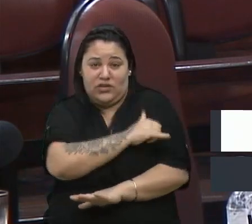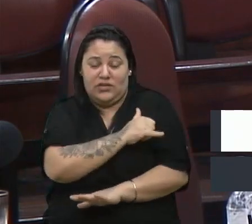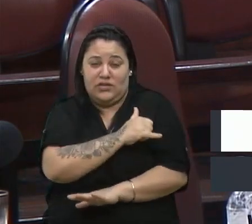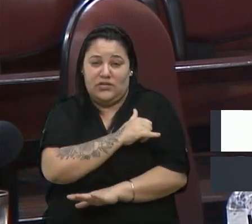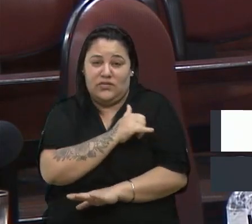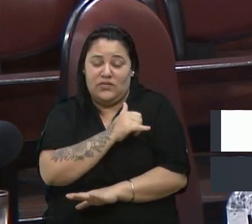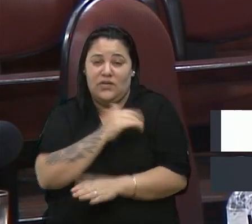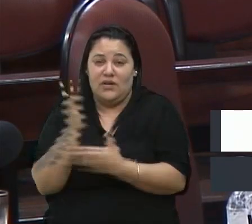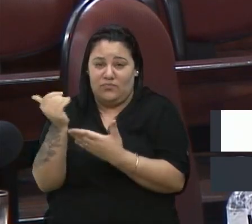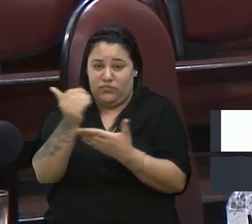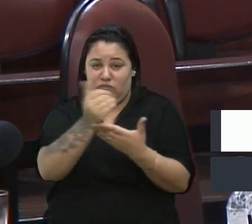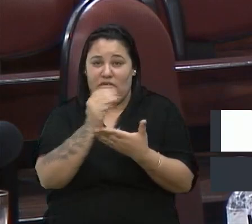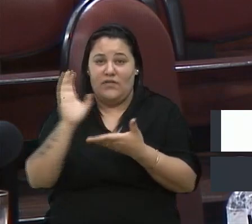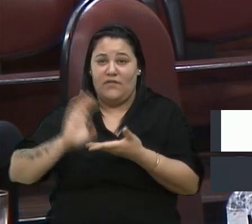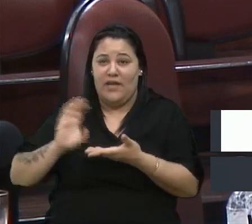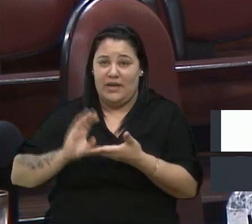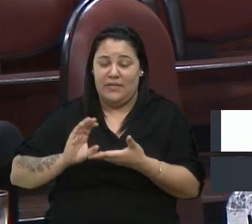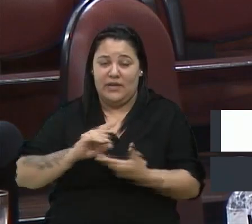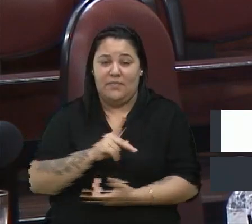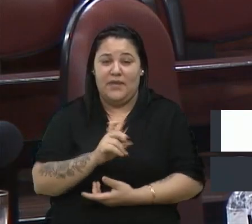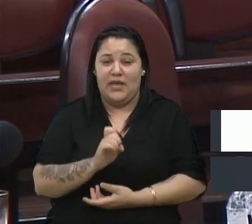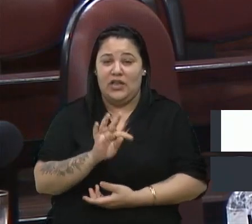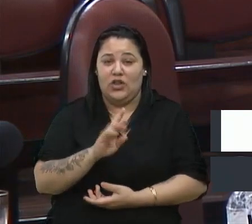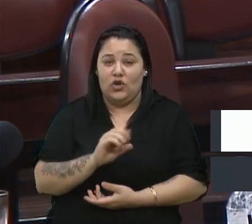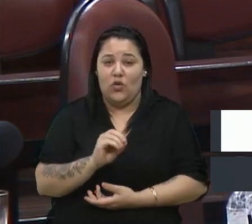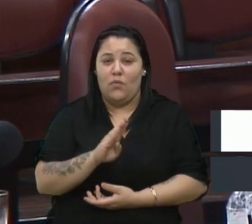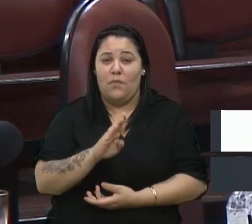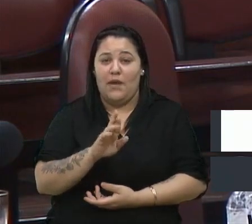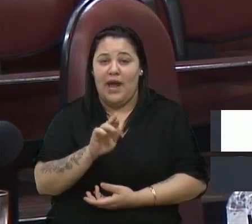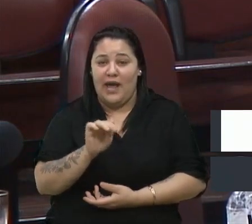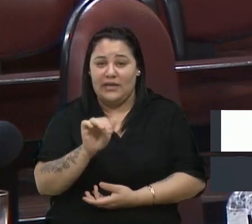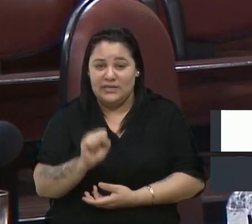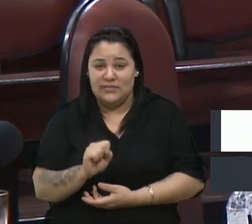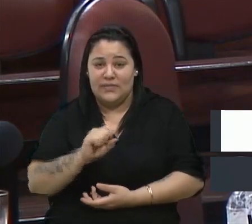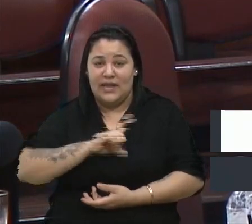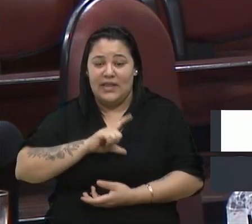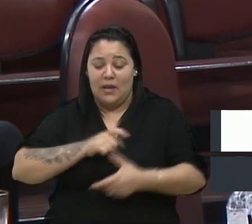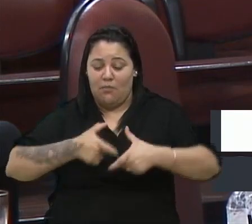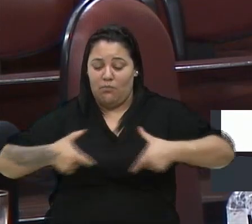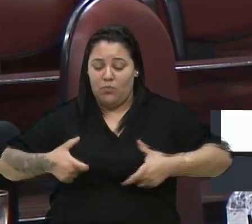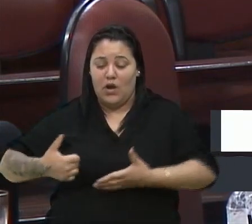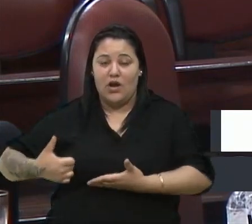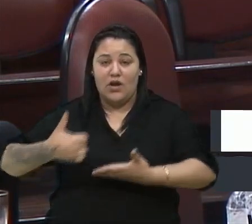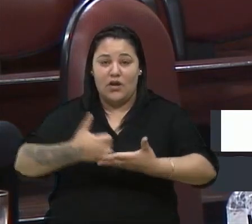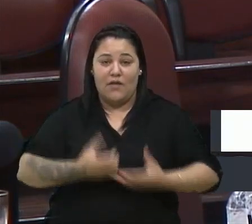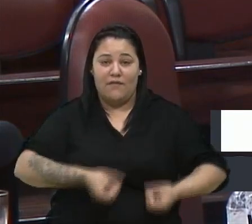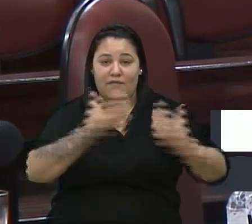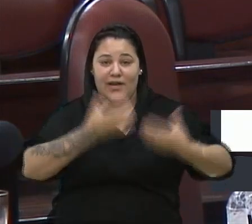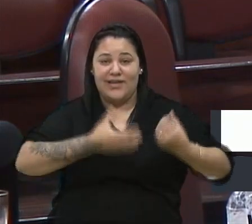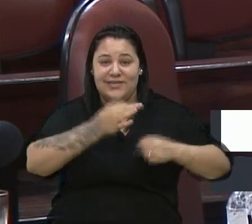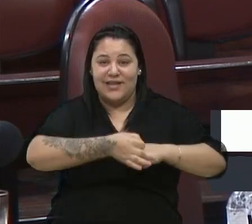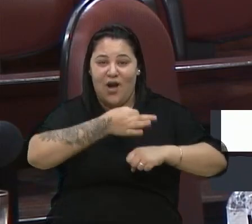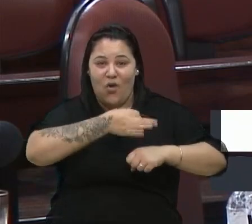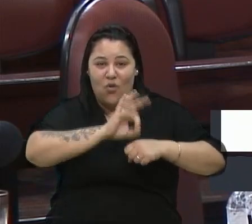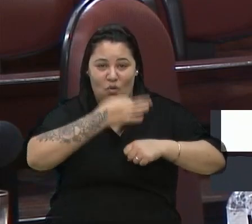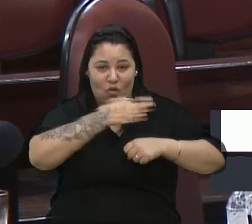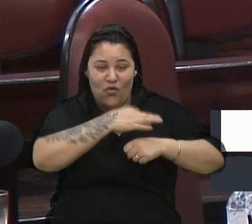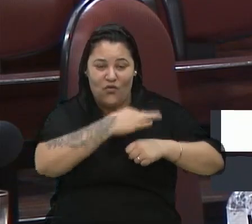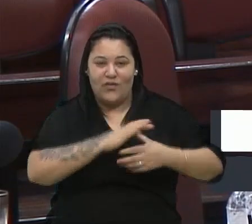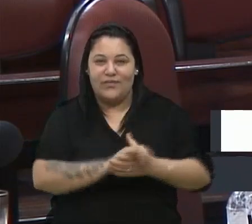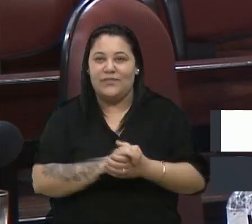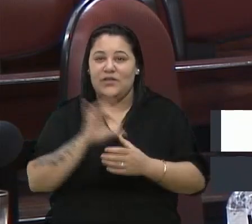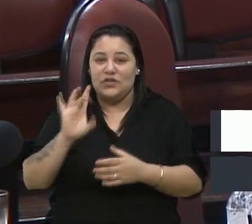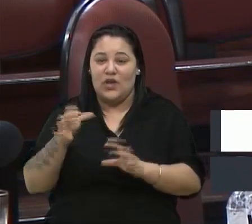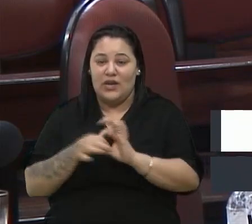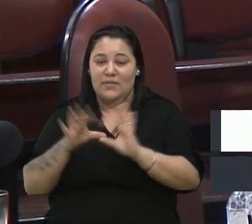recursos da Petrobras para ter patrocínio para a festa da uva? Os recursos só foram liberados no Ministério da Cultura, porque a Denise